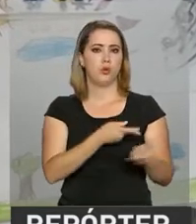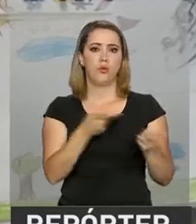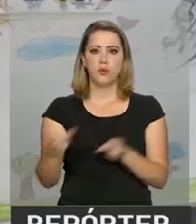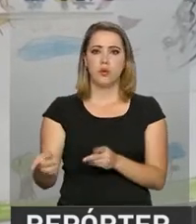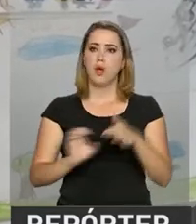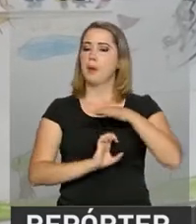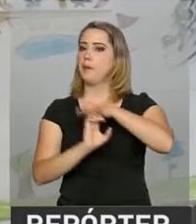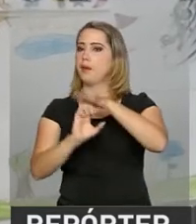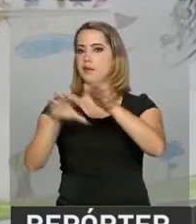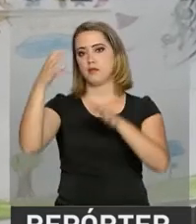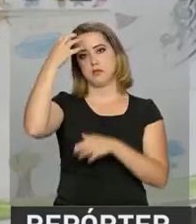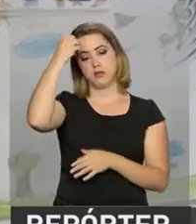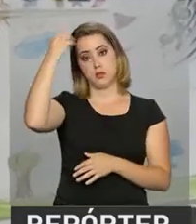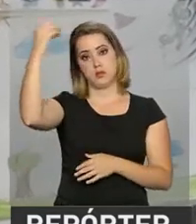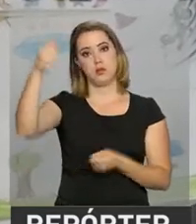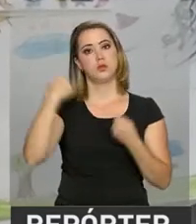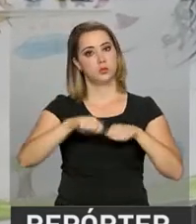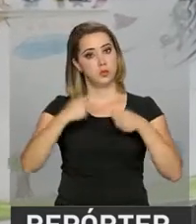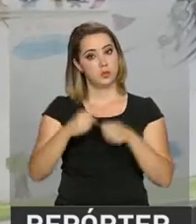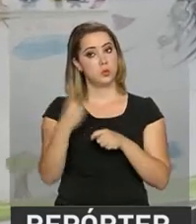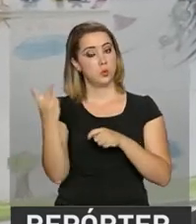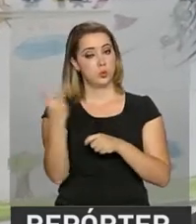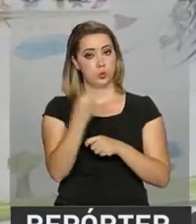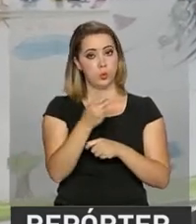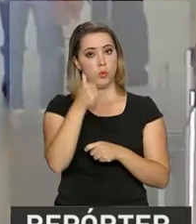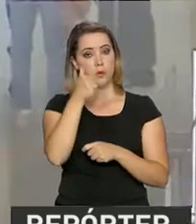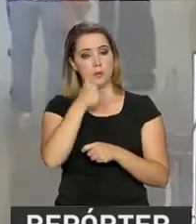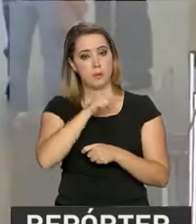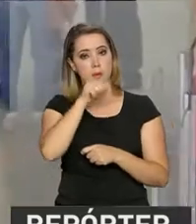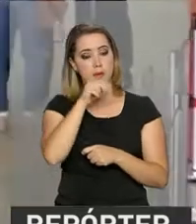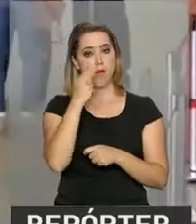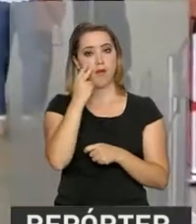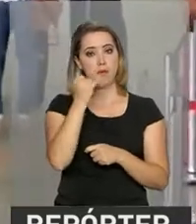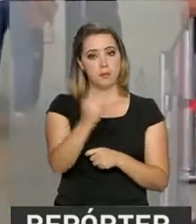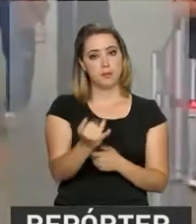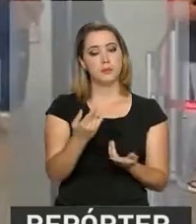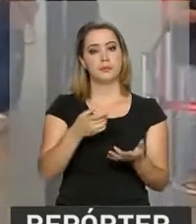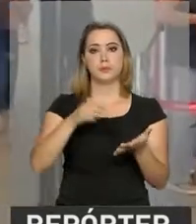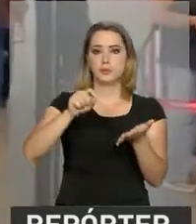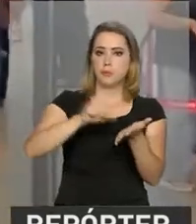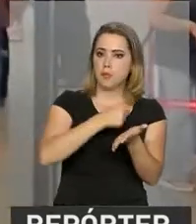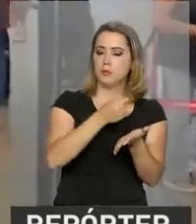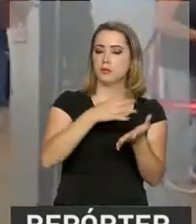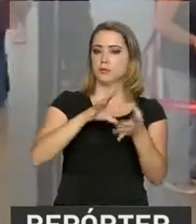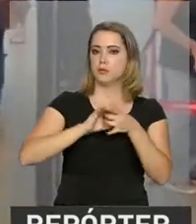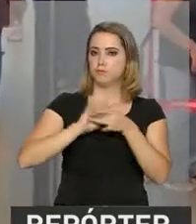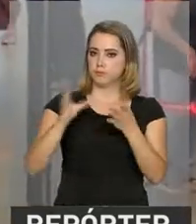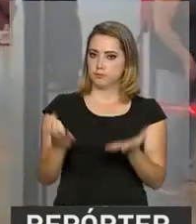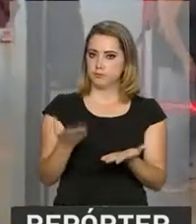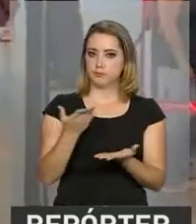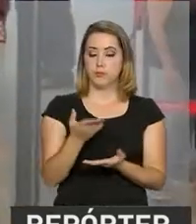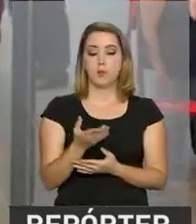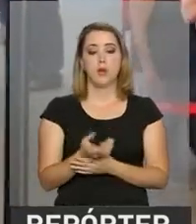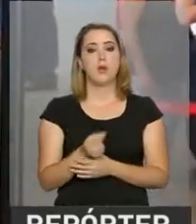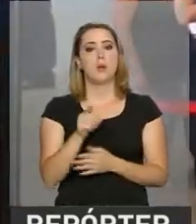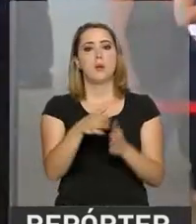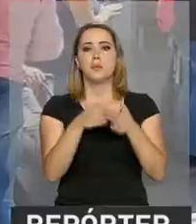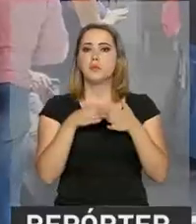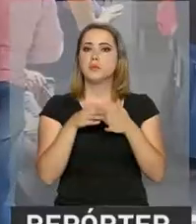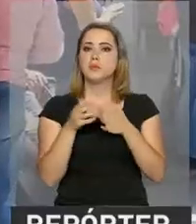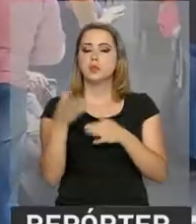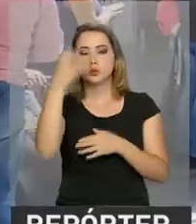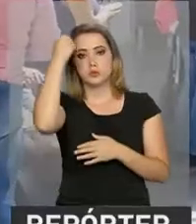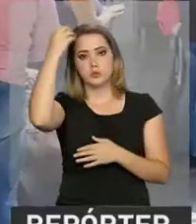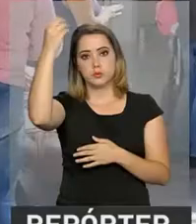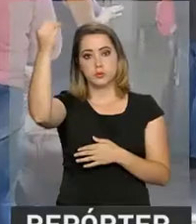viagem, ambos os pais terão que autorizar essa viagem. Para requerer a autorização de viagem nacional para